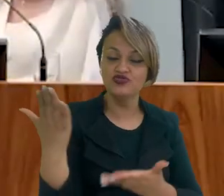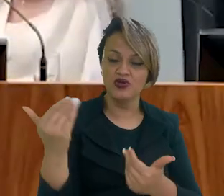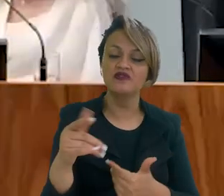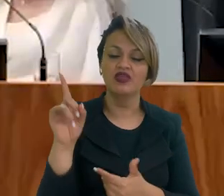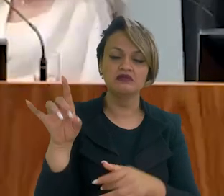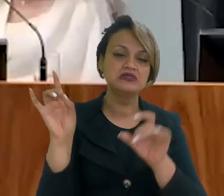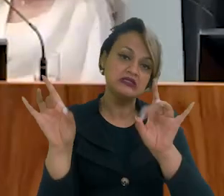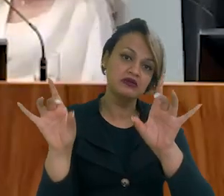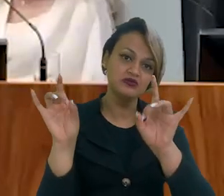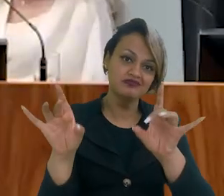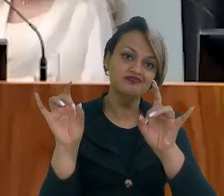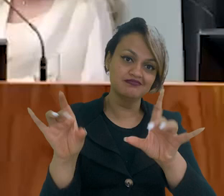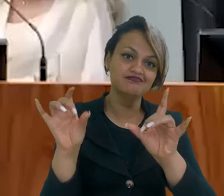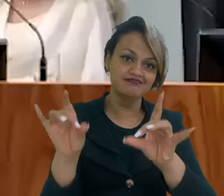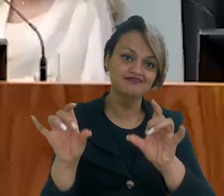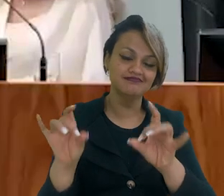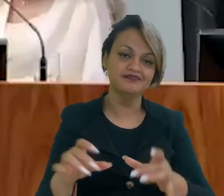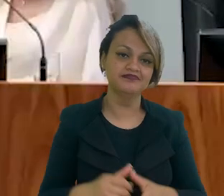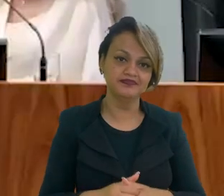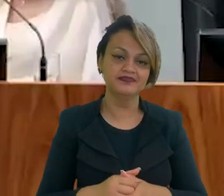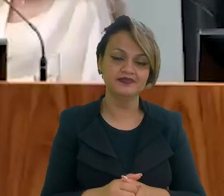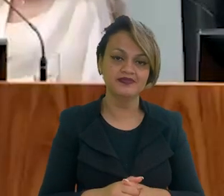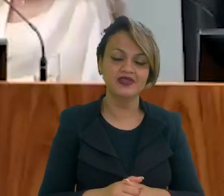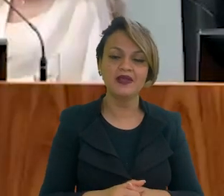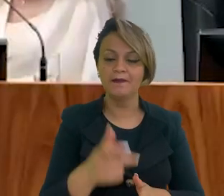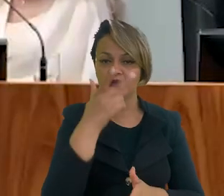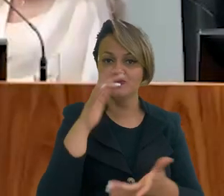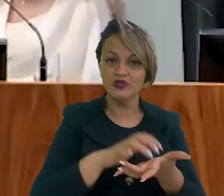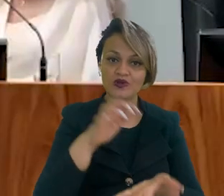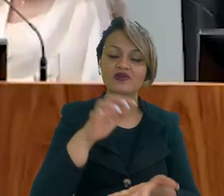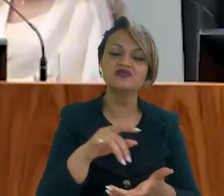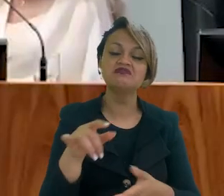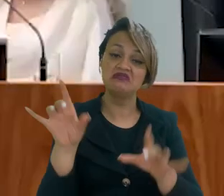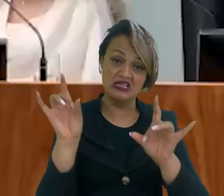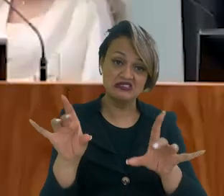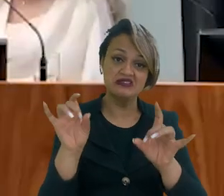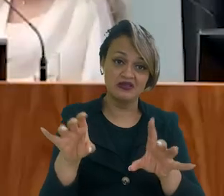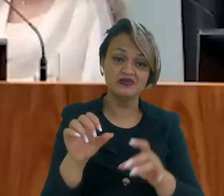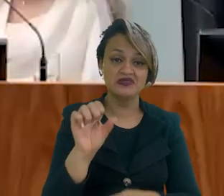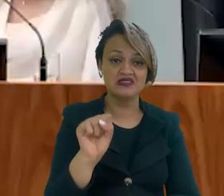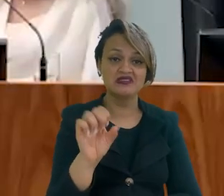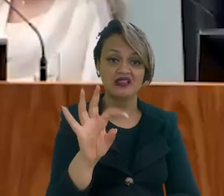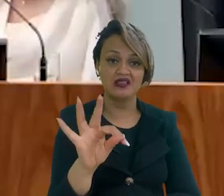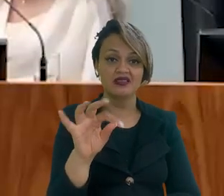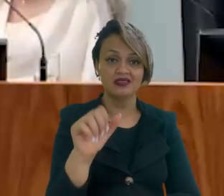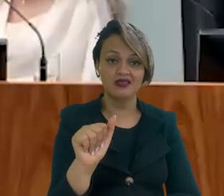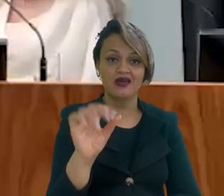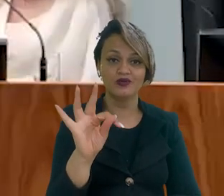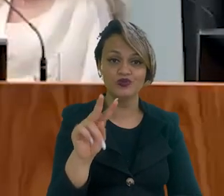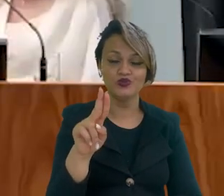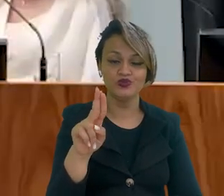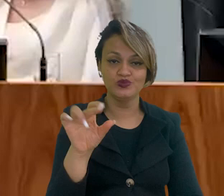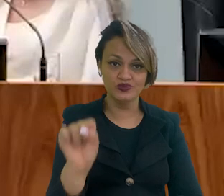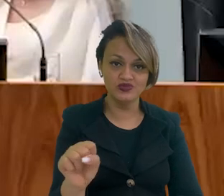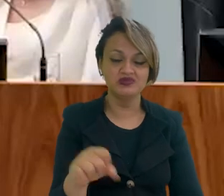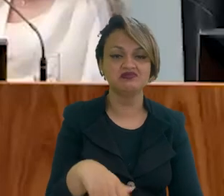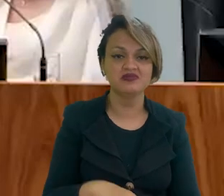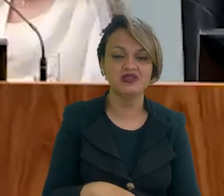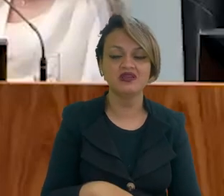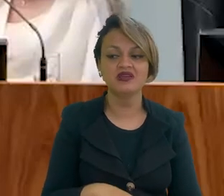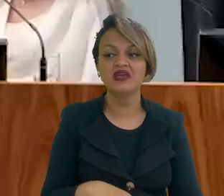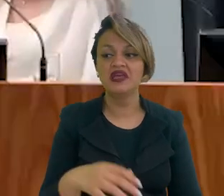e se justifica a criança e o adolescente é um status de um microssistema o idoso